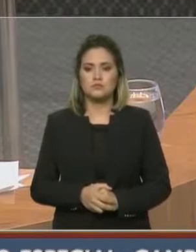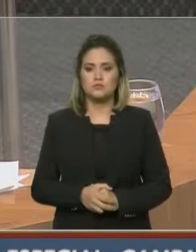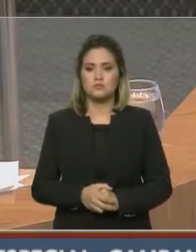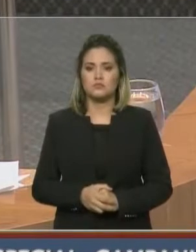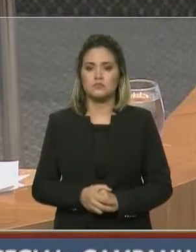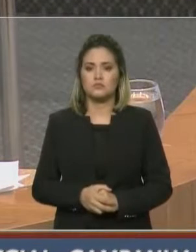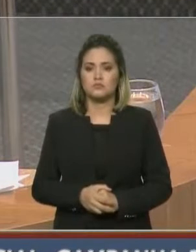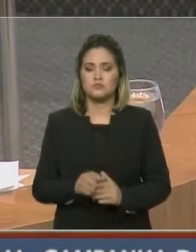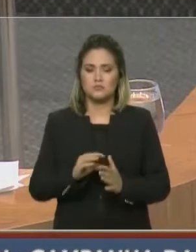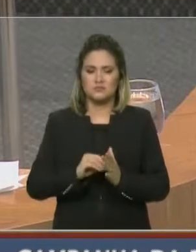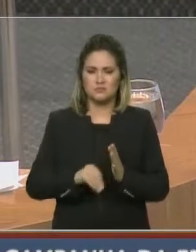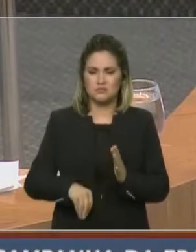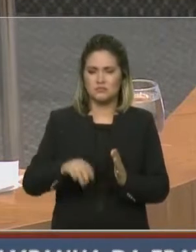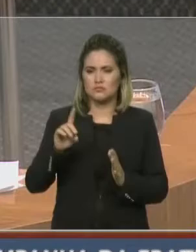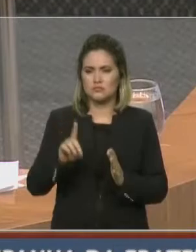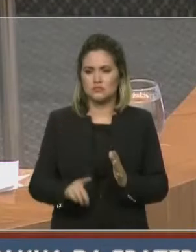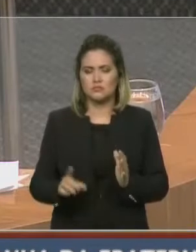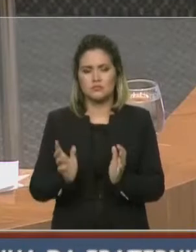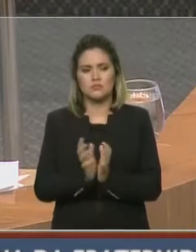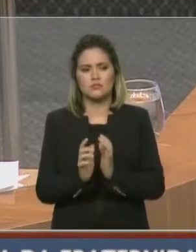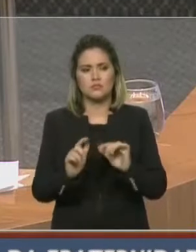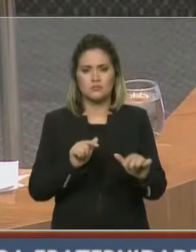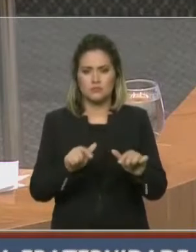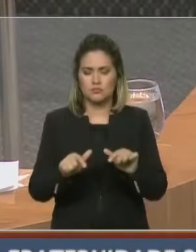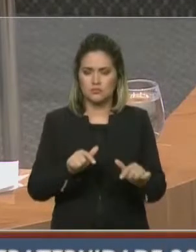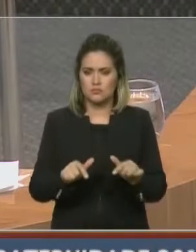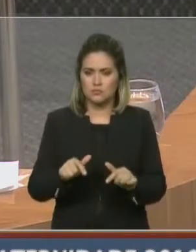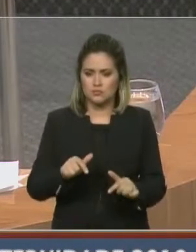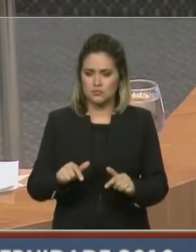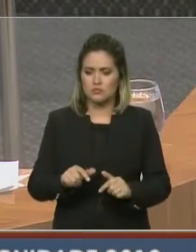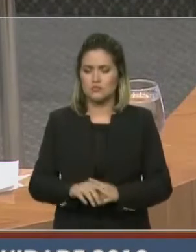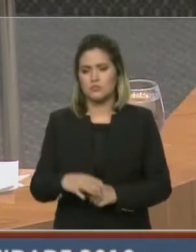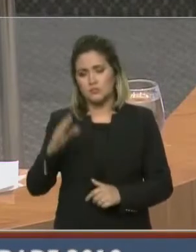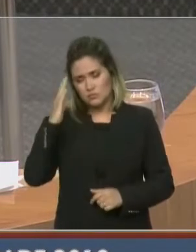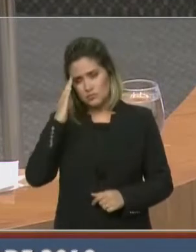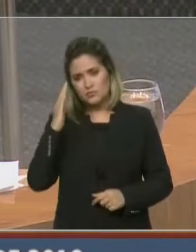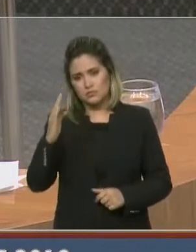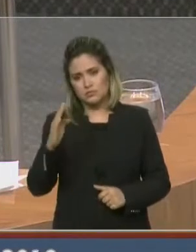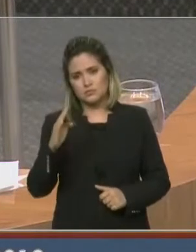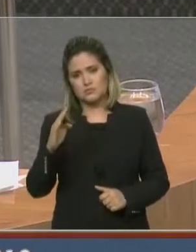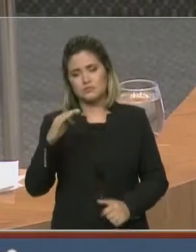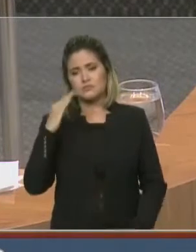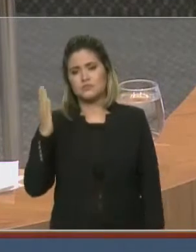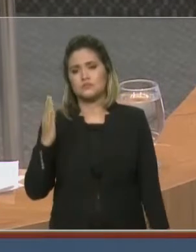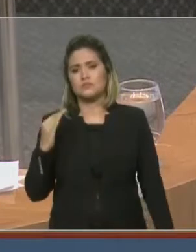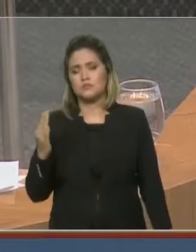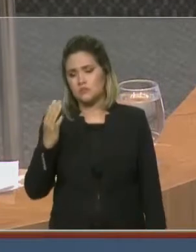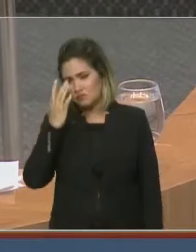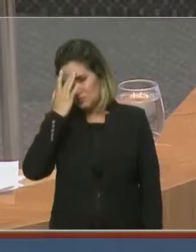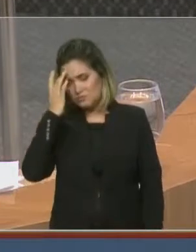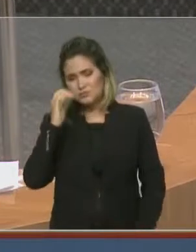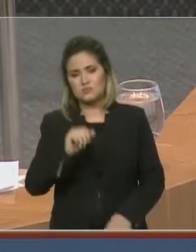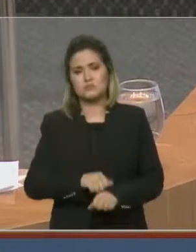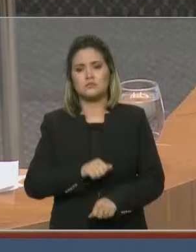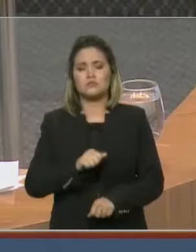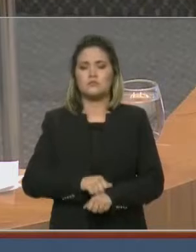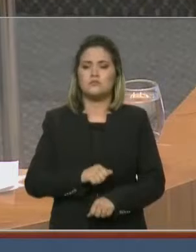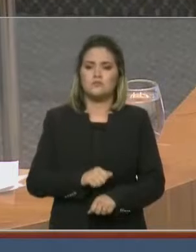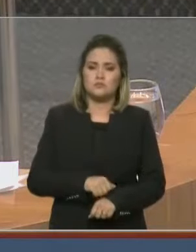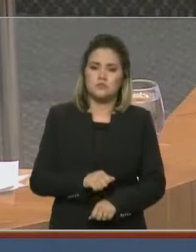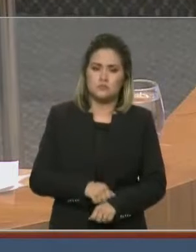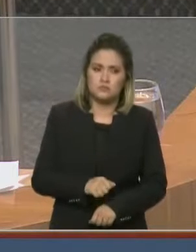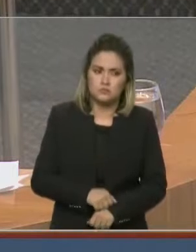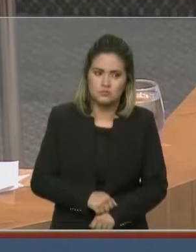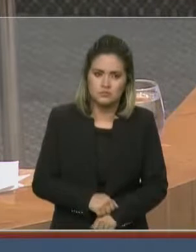retira direitos da classe trabalhadora e atinge, sobretudo, os brasileiros mais humildes, os brasileiros mais